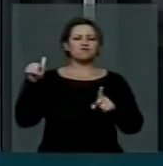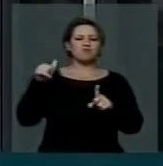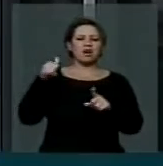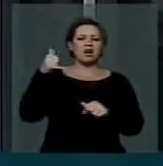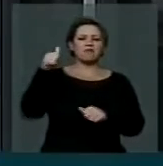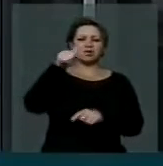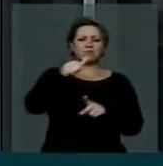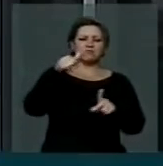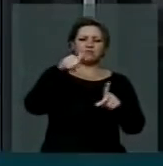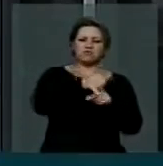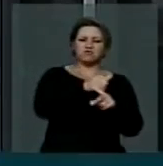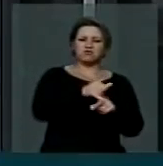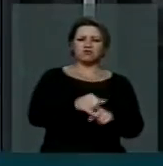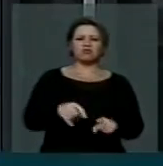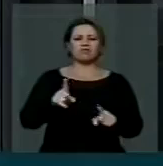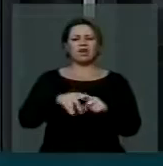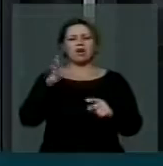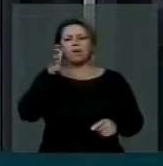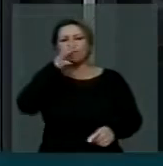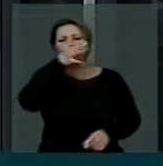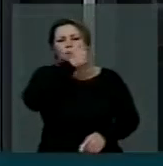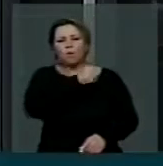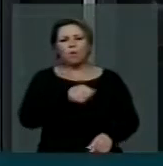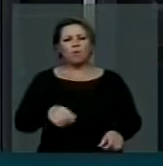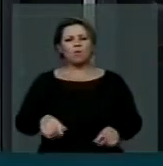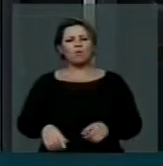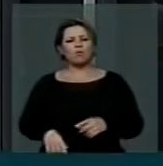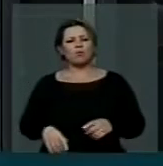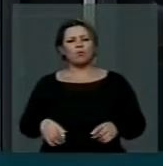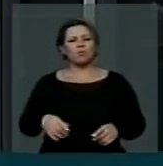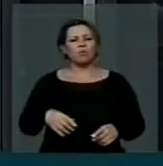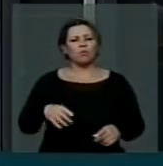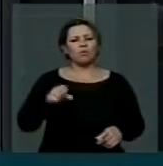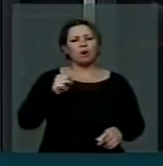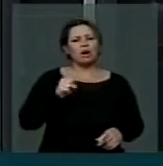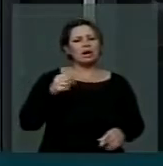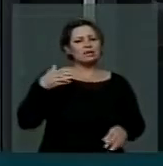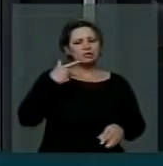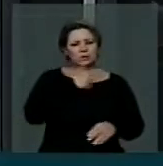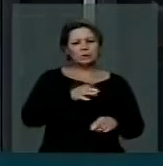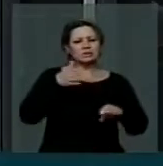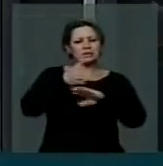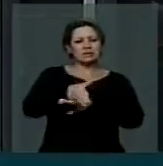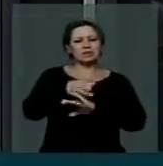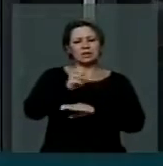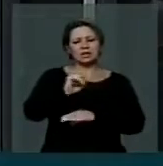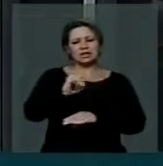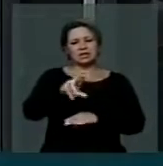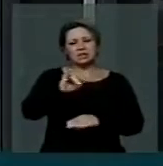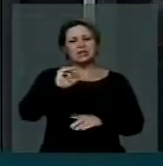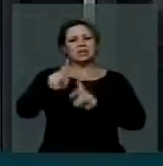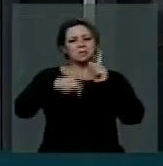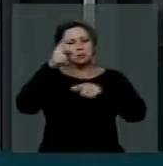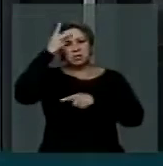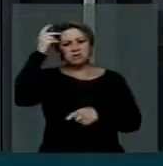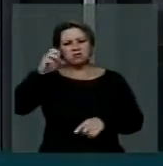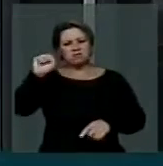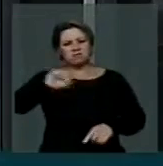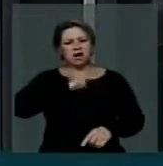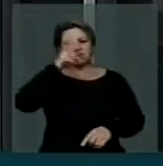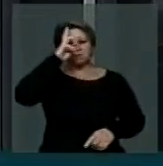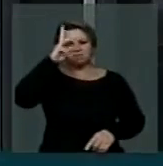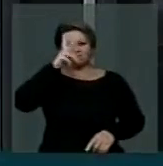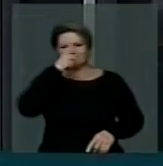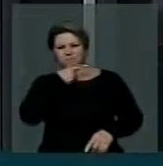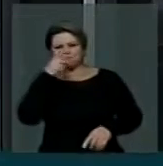quase invadiram militarmente a Síria, expõe de forma contundente